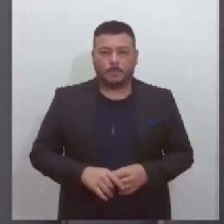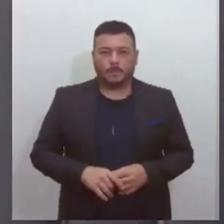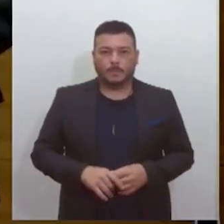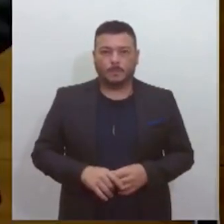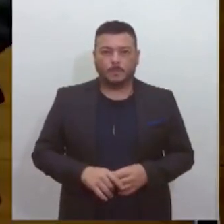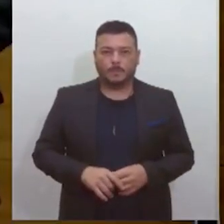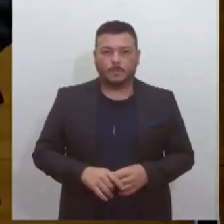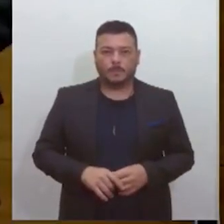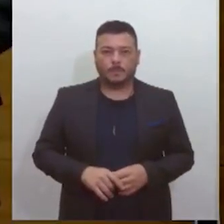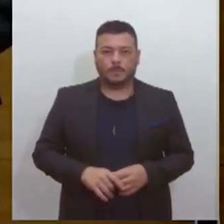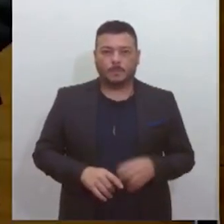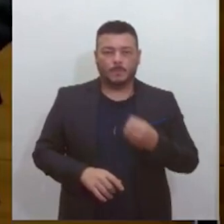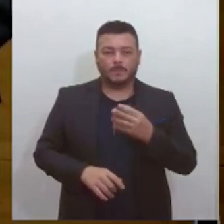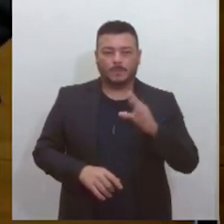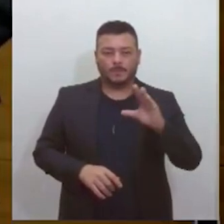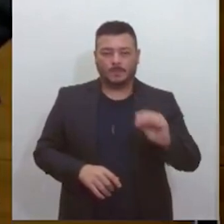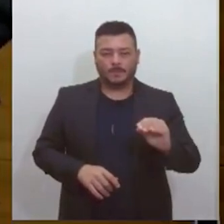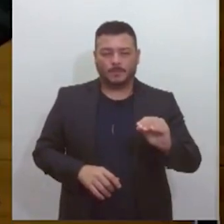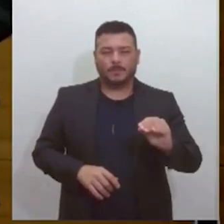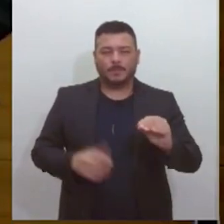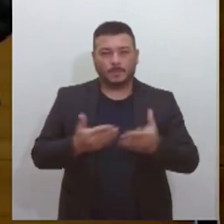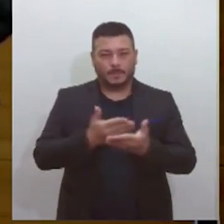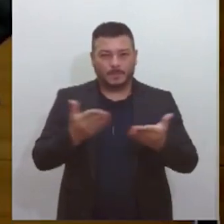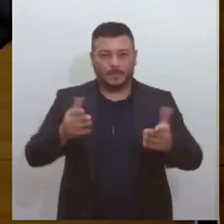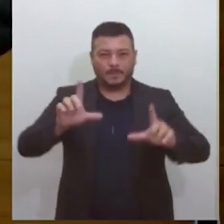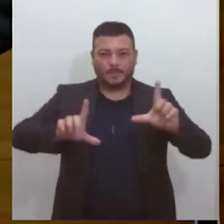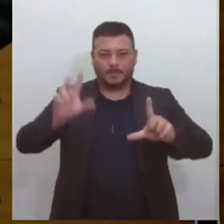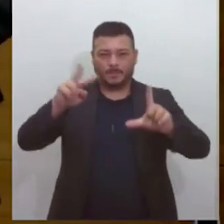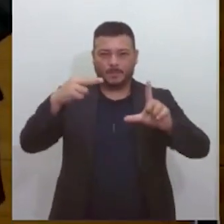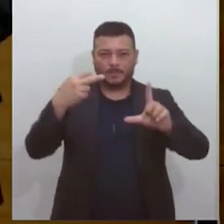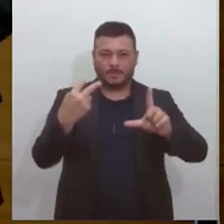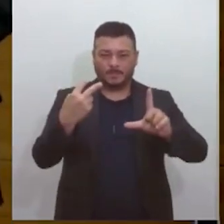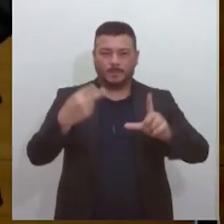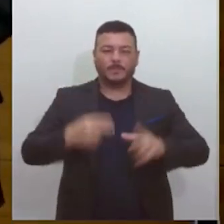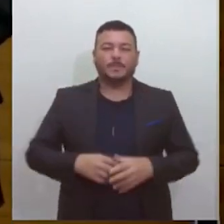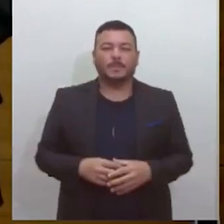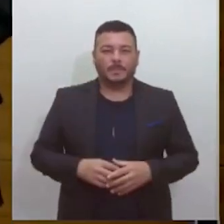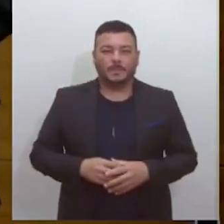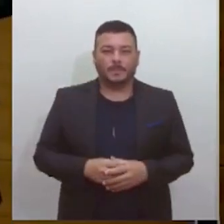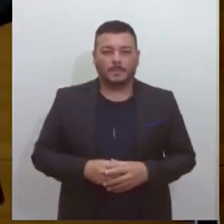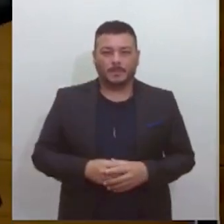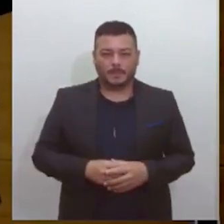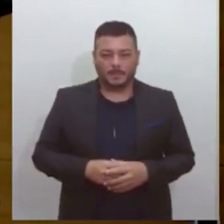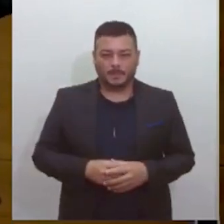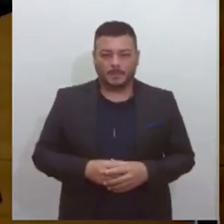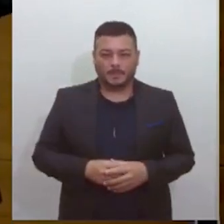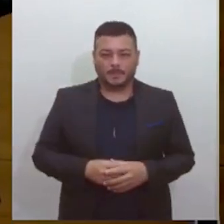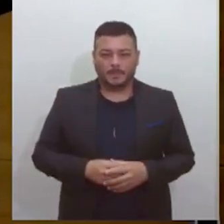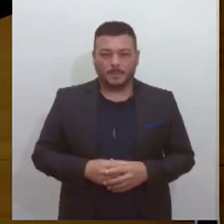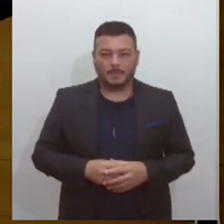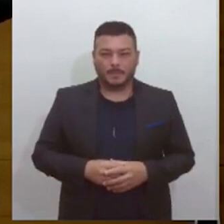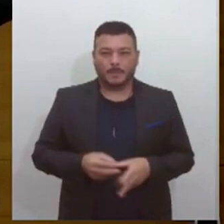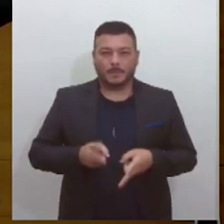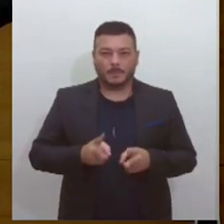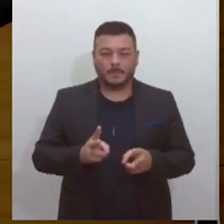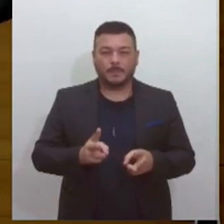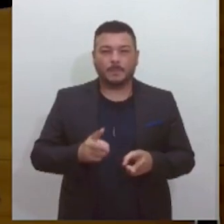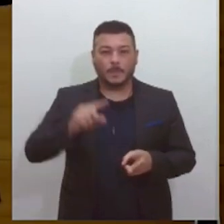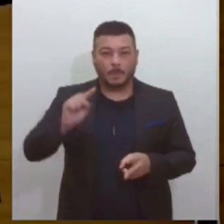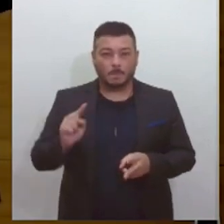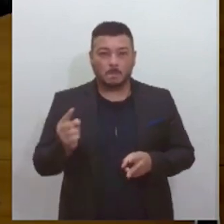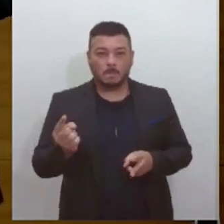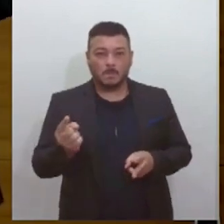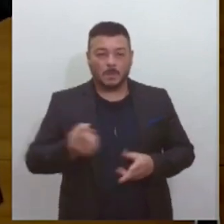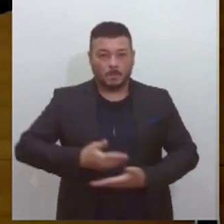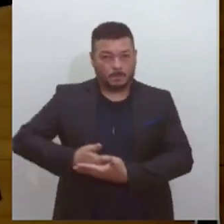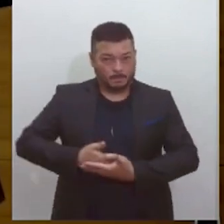Boa noite, Acival. Boa noite a todos que nos assistem pela tela da TV ALESE. Pois é, Acival, a cada 1.000 bebês que nascem no Brasil,